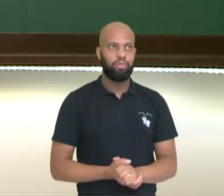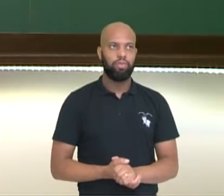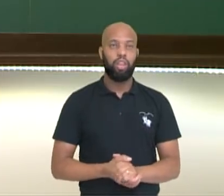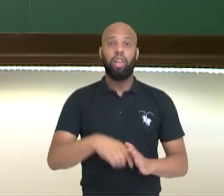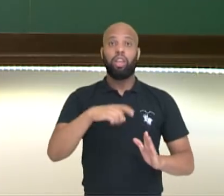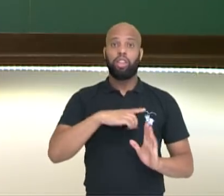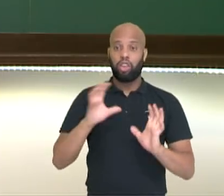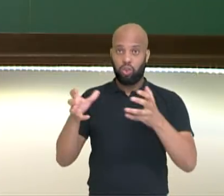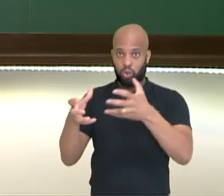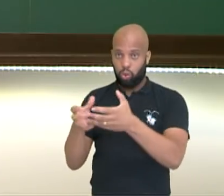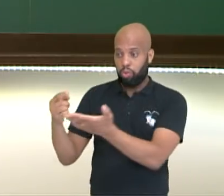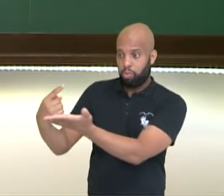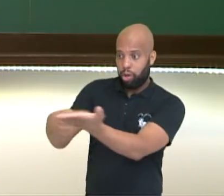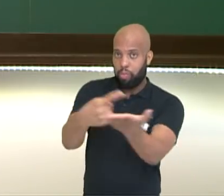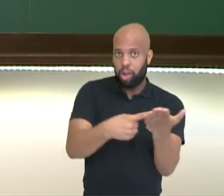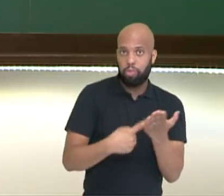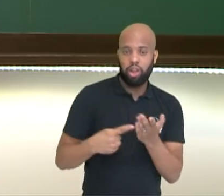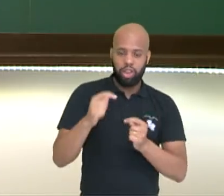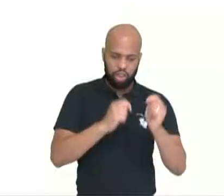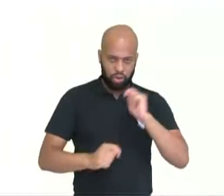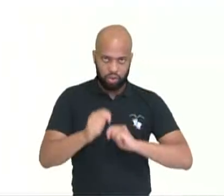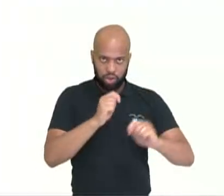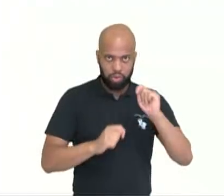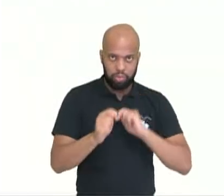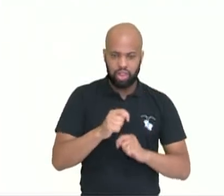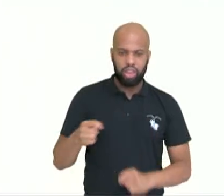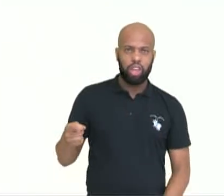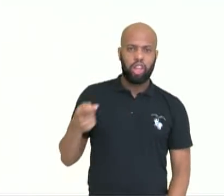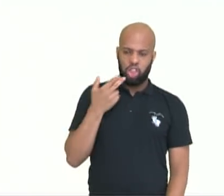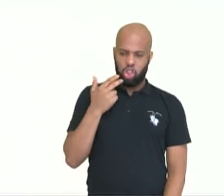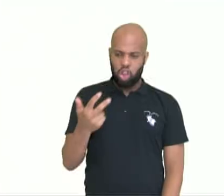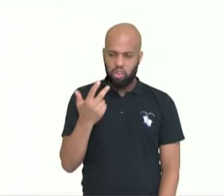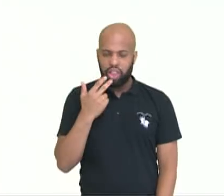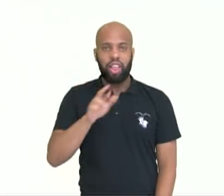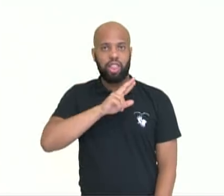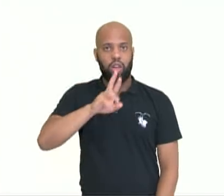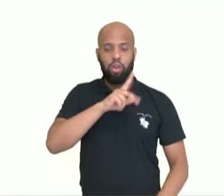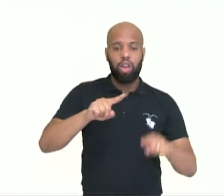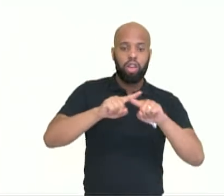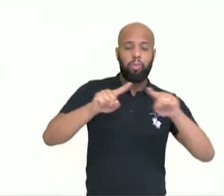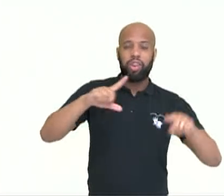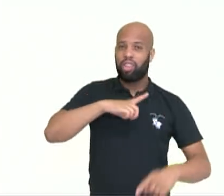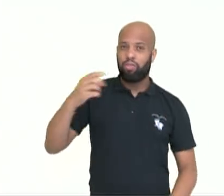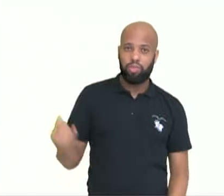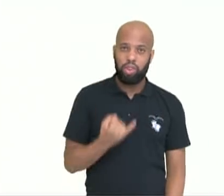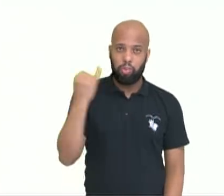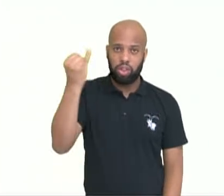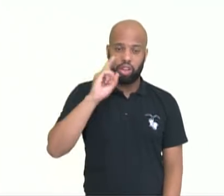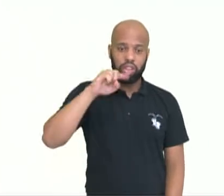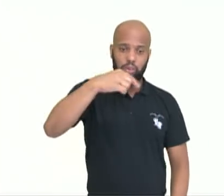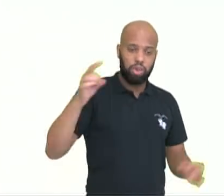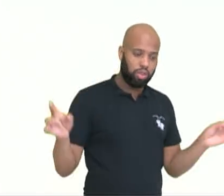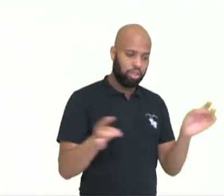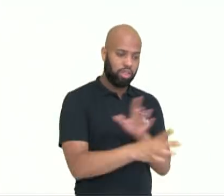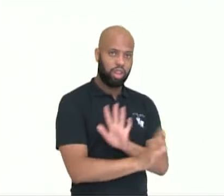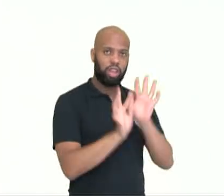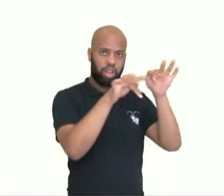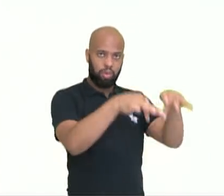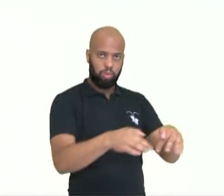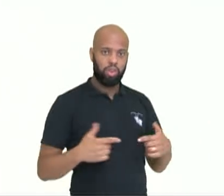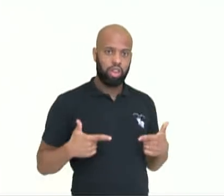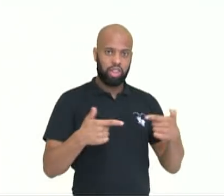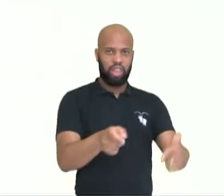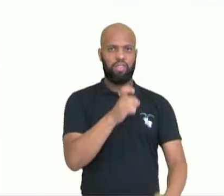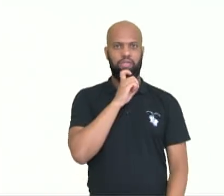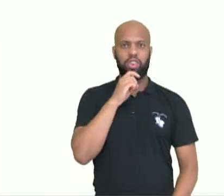blocos econômicos não eram novidade, mas ganharam uma importância após a Guerra Fria. Devido à